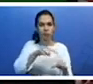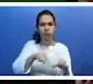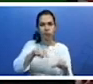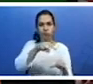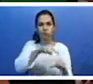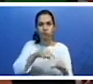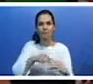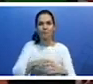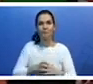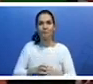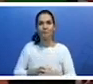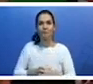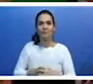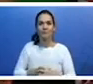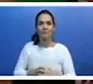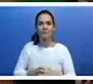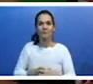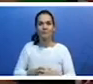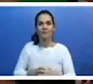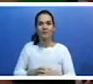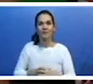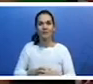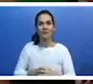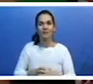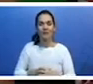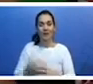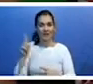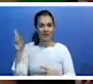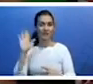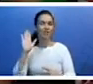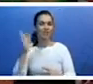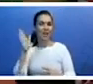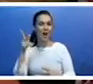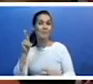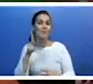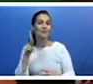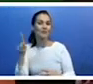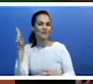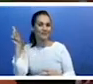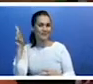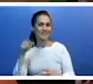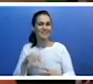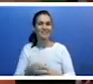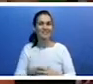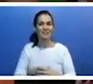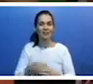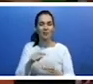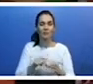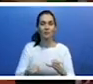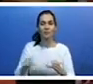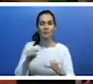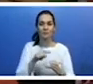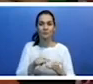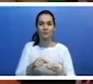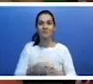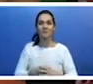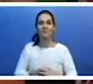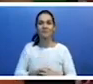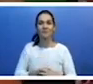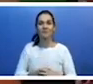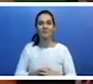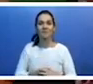este aqui já peguei na minha época, esse aqui até nós trouxemos depois para mostrar para vocês,